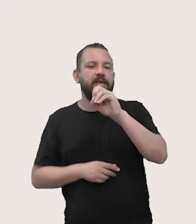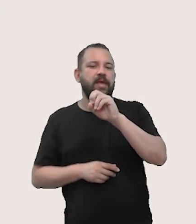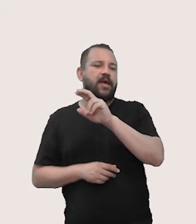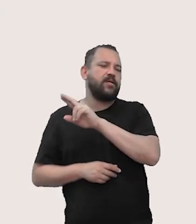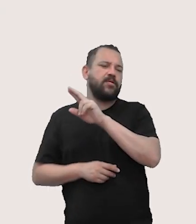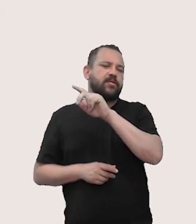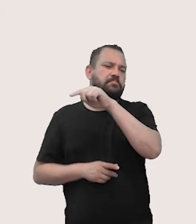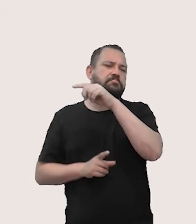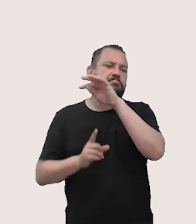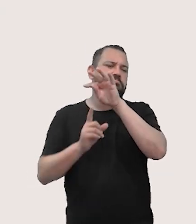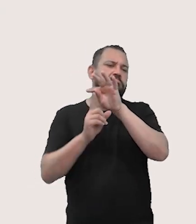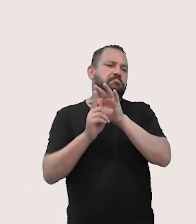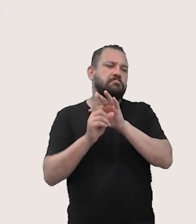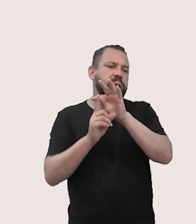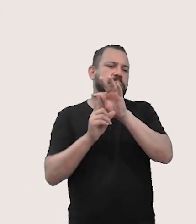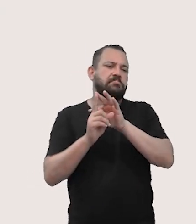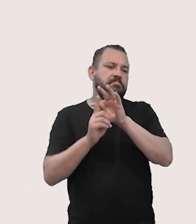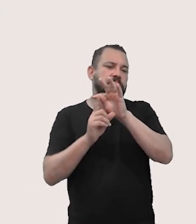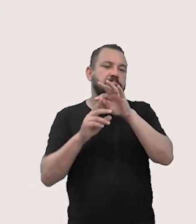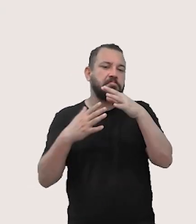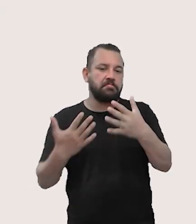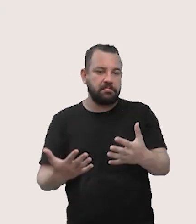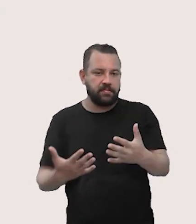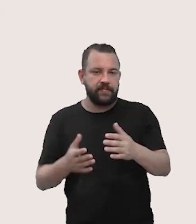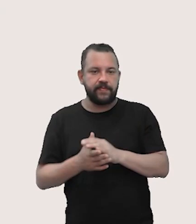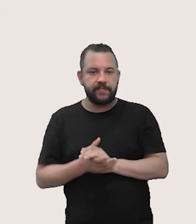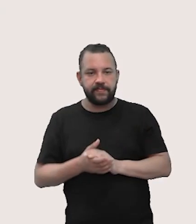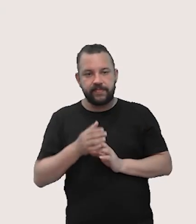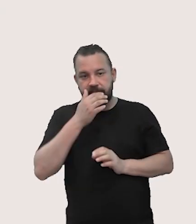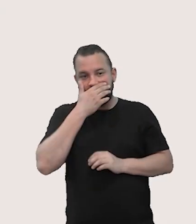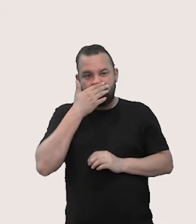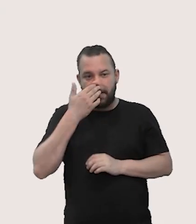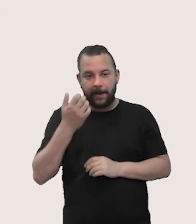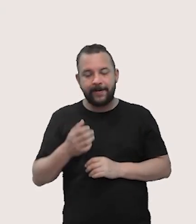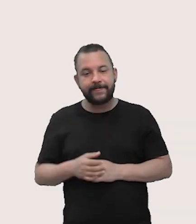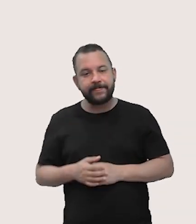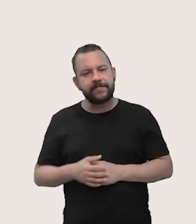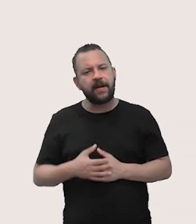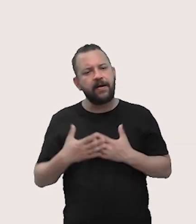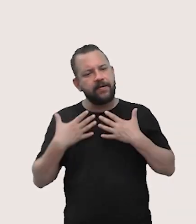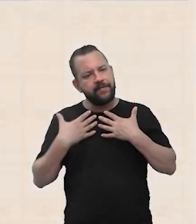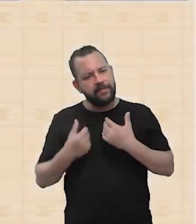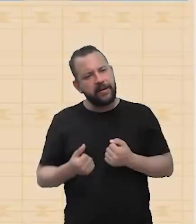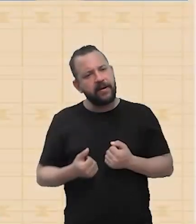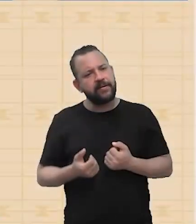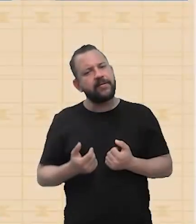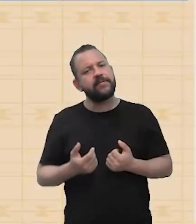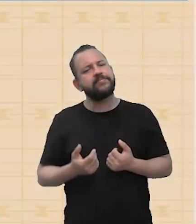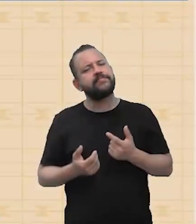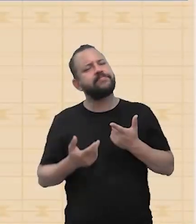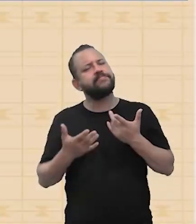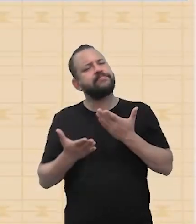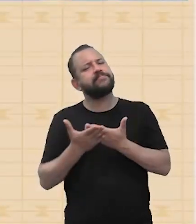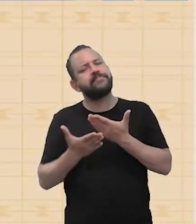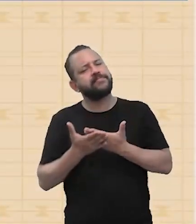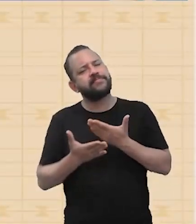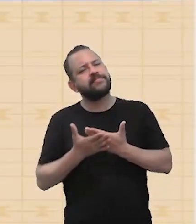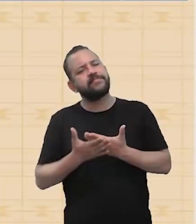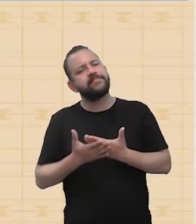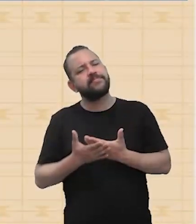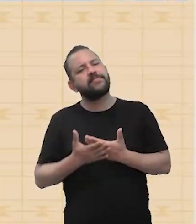algumas divergências, a gente vai conversar um pouco mais sobre isso. Mas nesse primeiro momento, a gente primeiro precisa definir